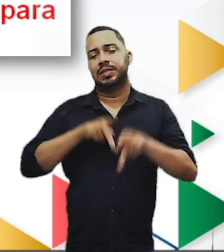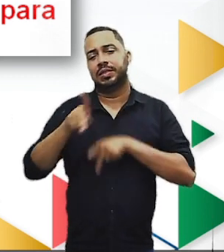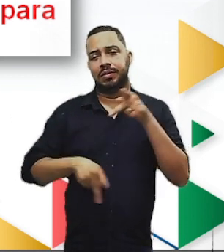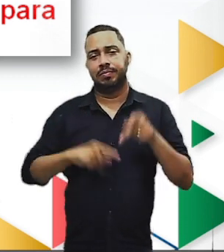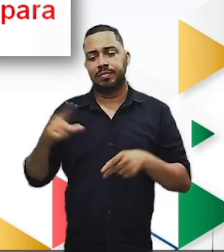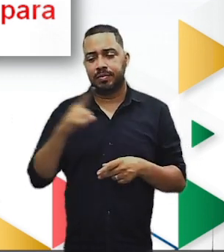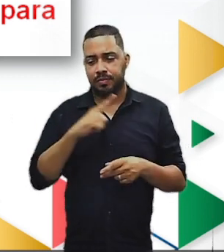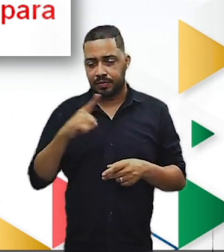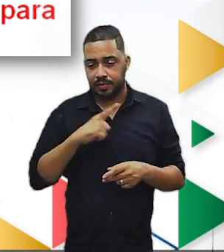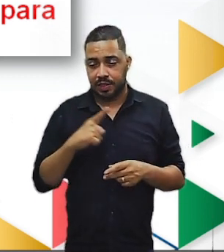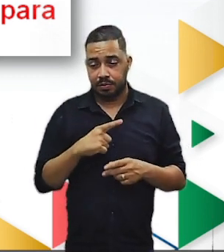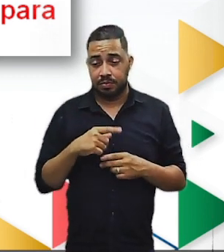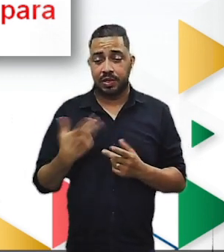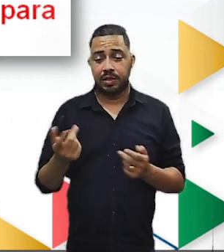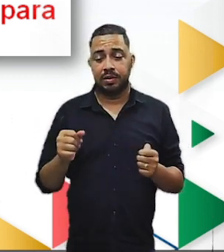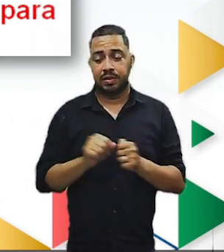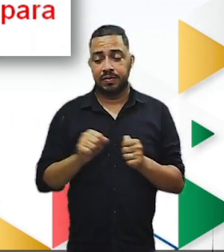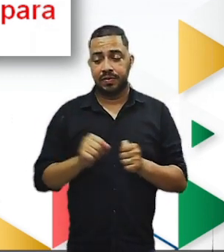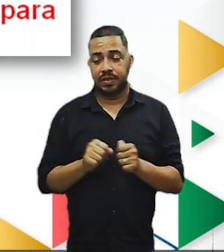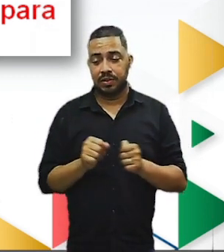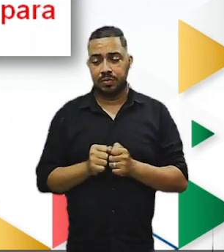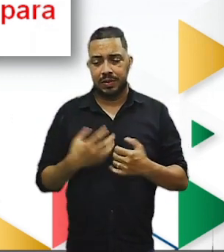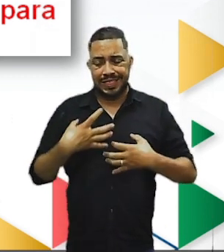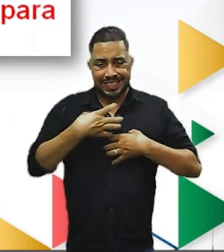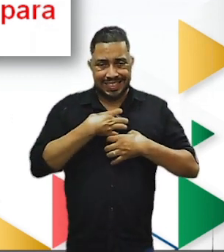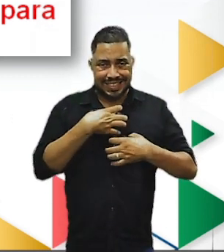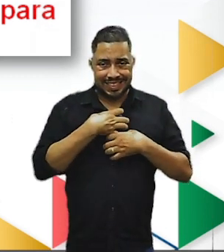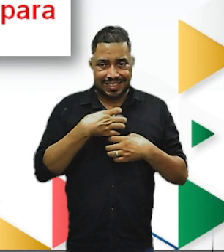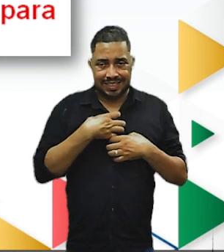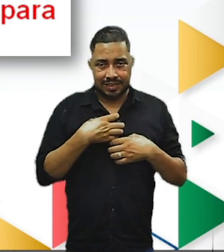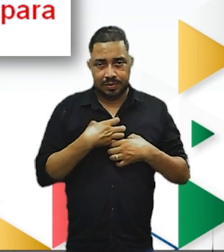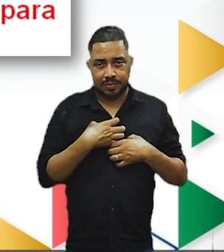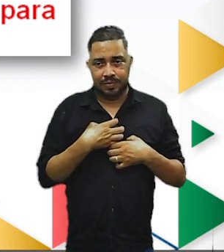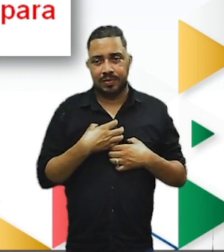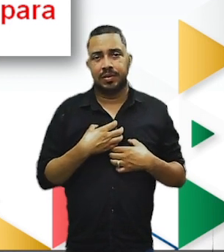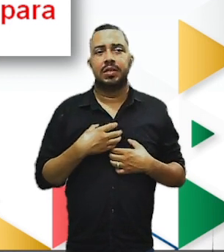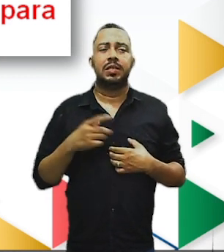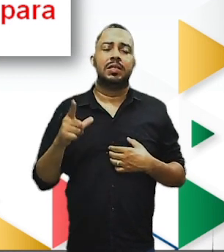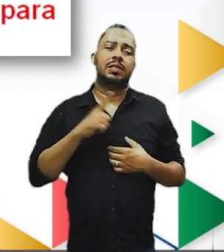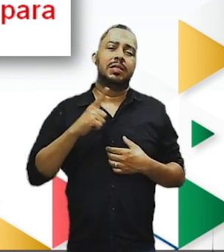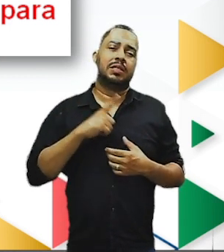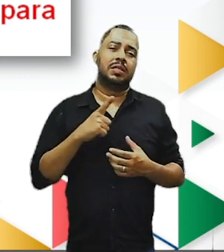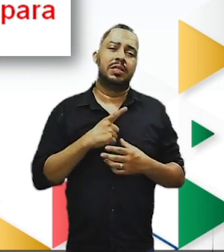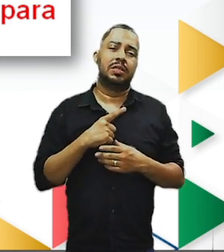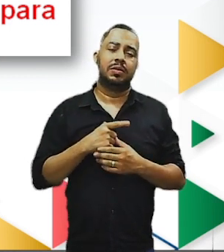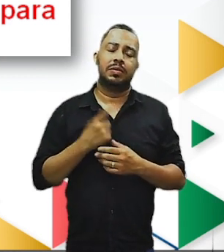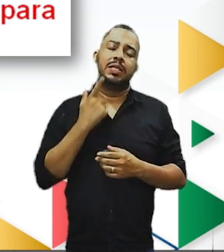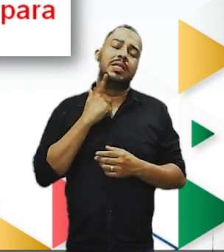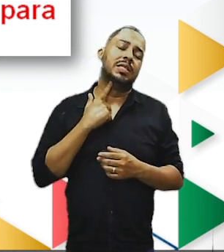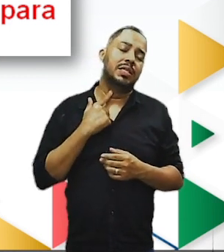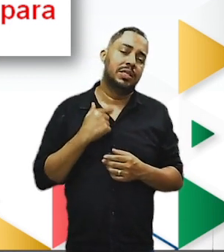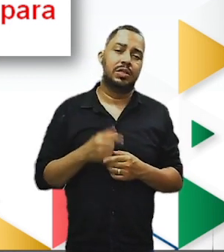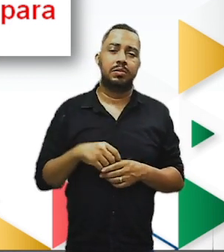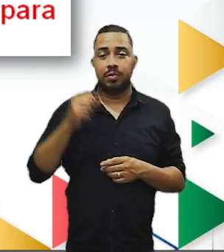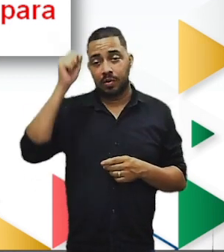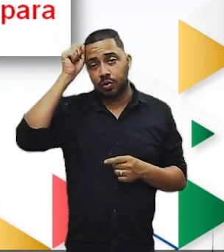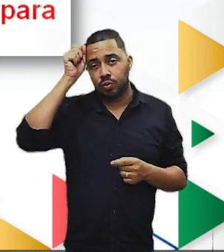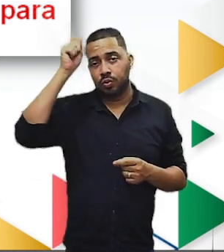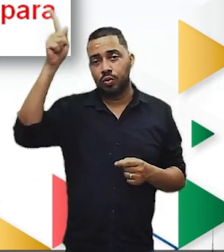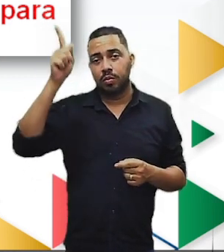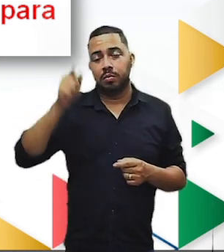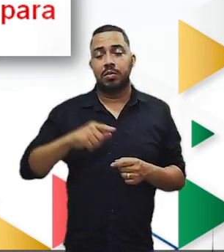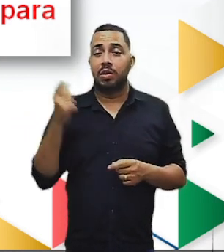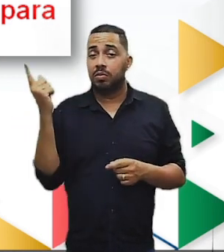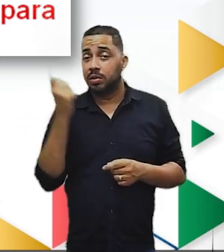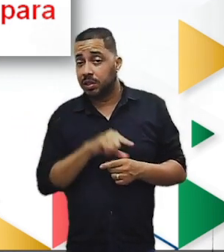tem para que os efeitos de sentido gerados sejam aqueles desejados pelo autor para alcançar